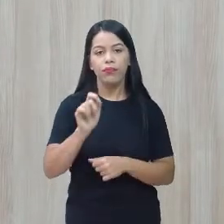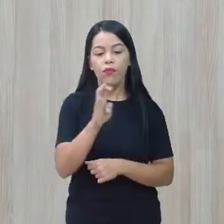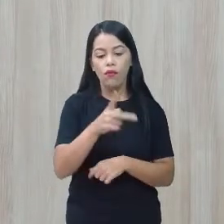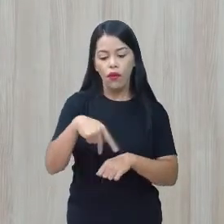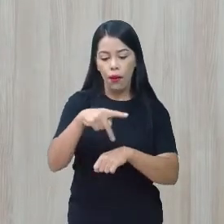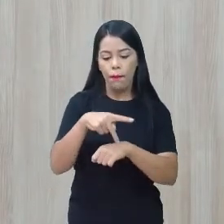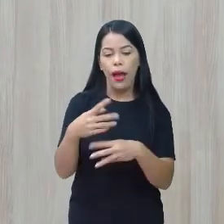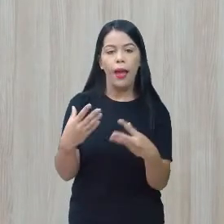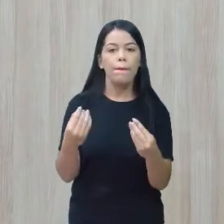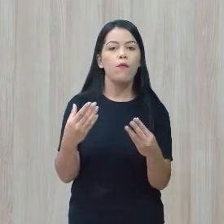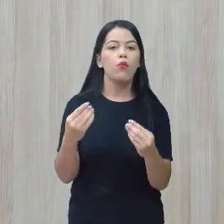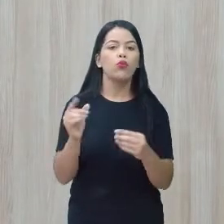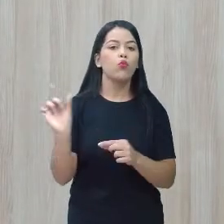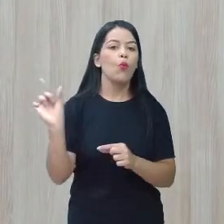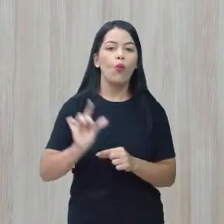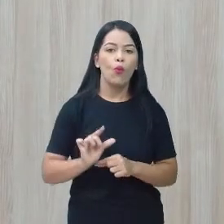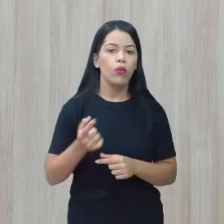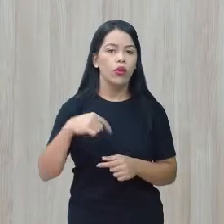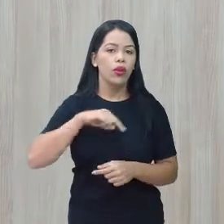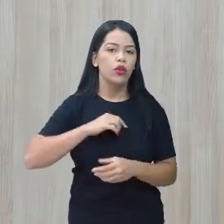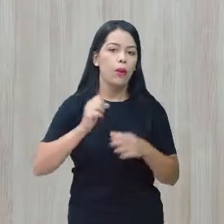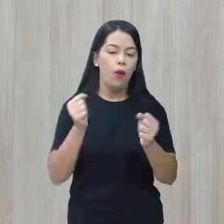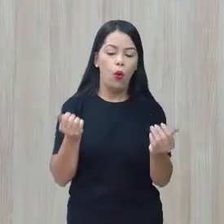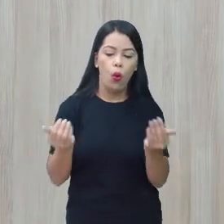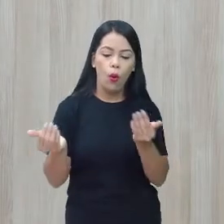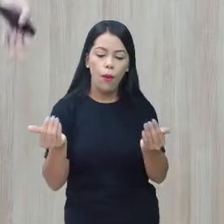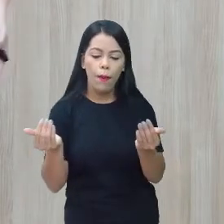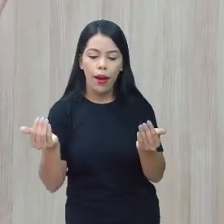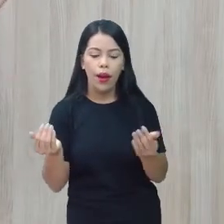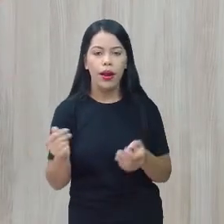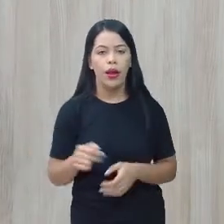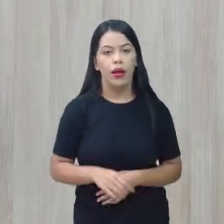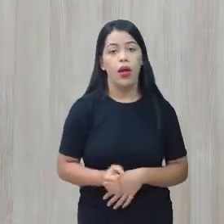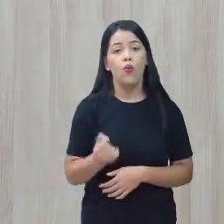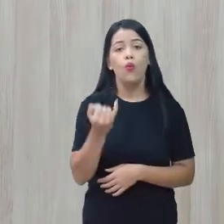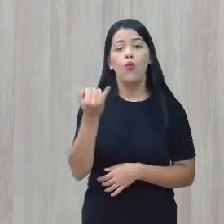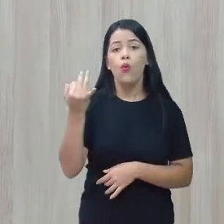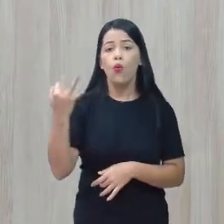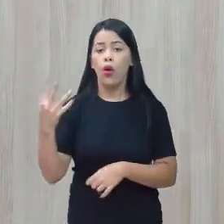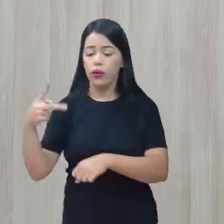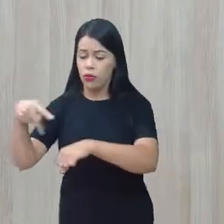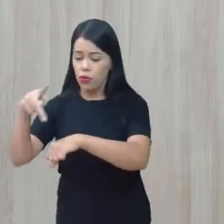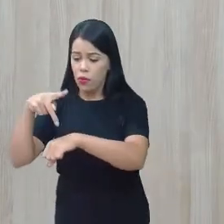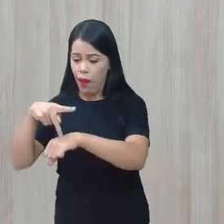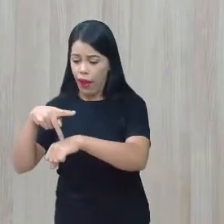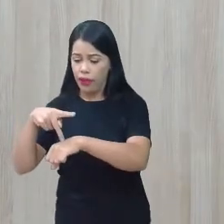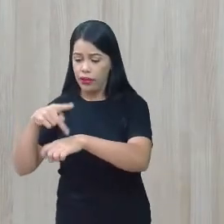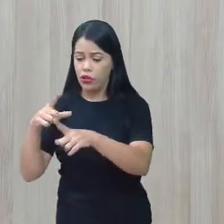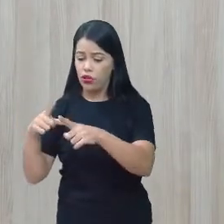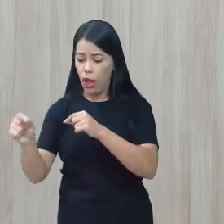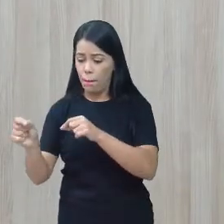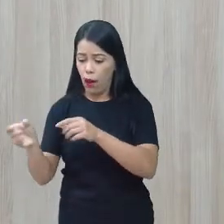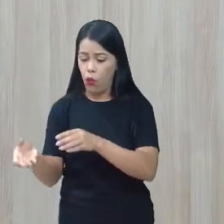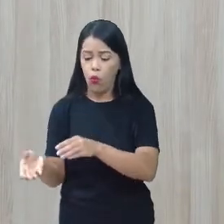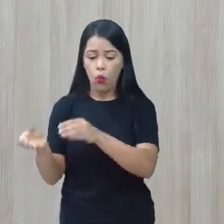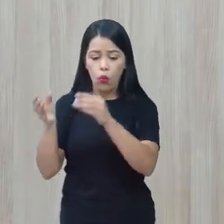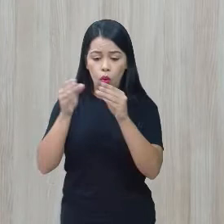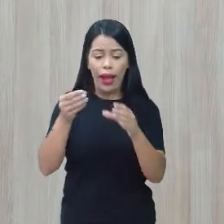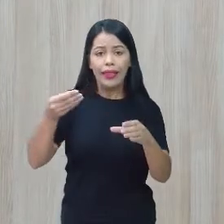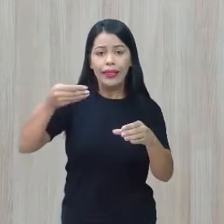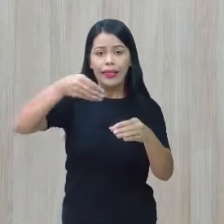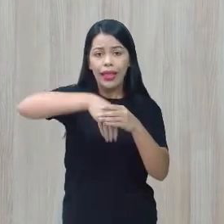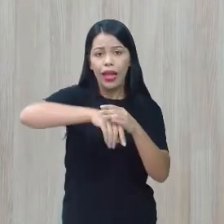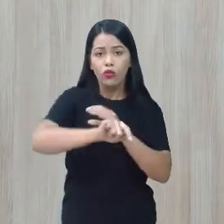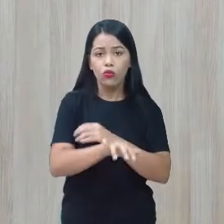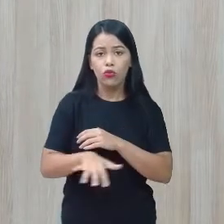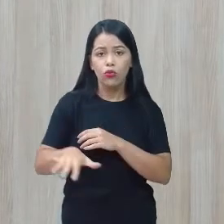pode comparar os tamanhos fazendo essa relação. Quantos Japões caberiam dentro do Brasil? E aí? Já